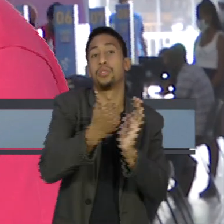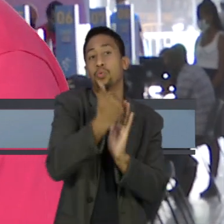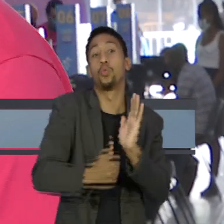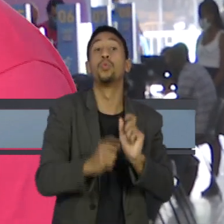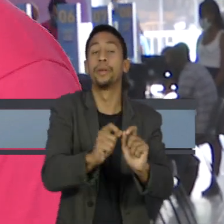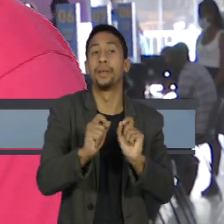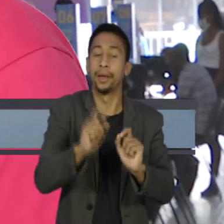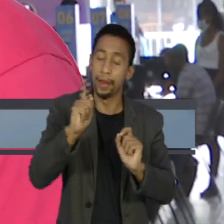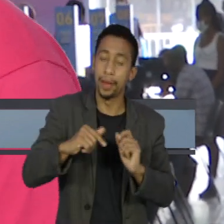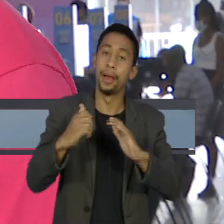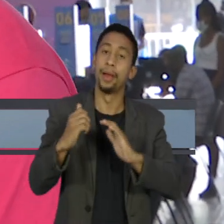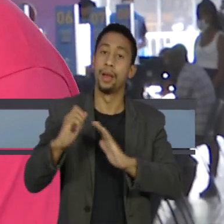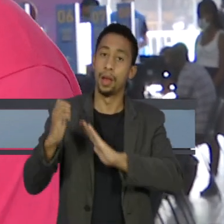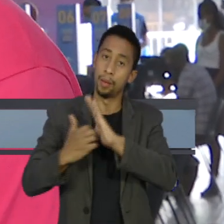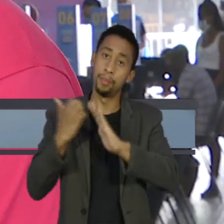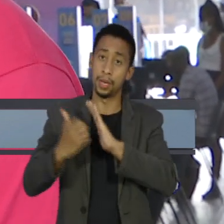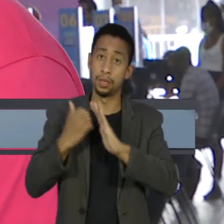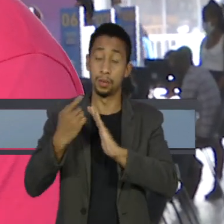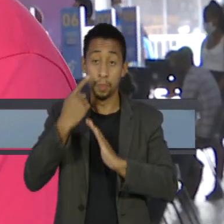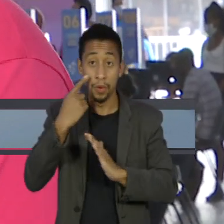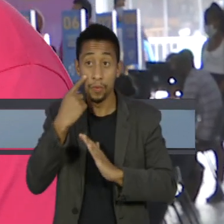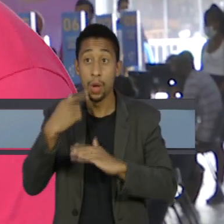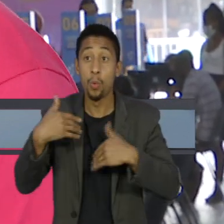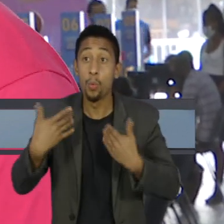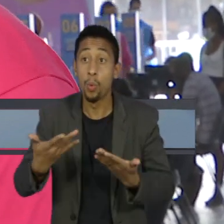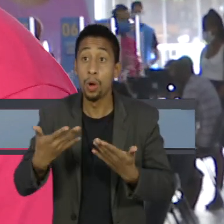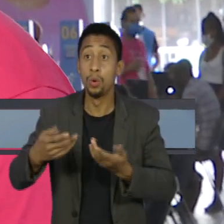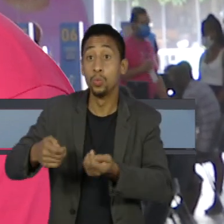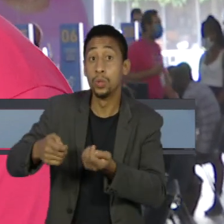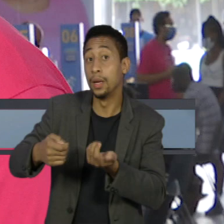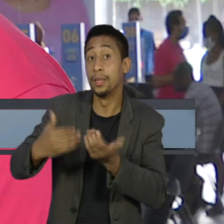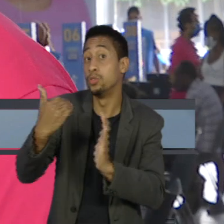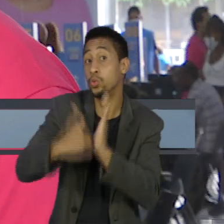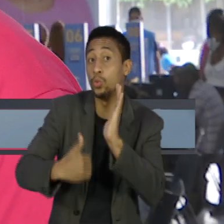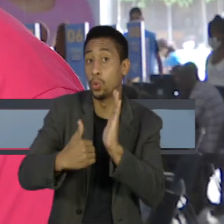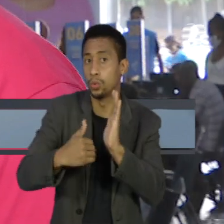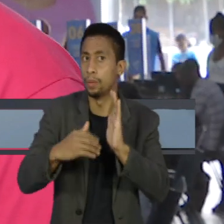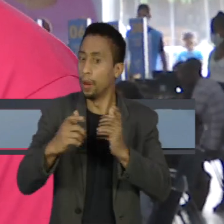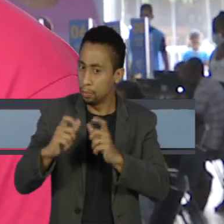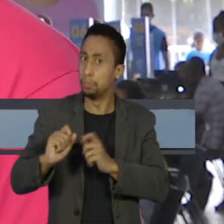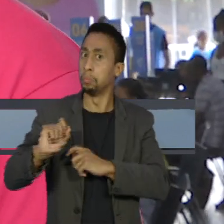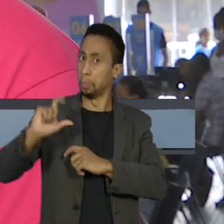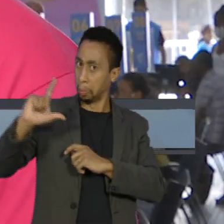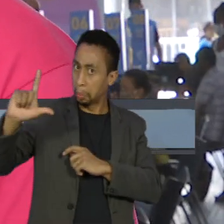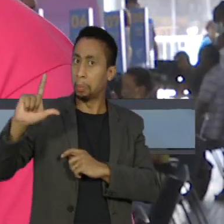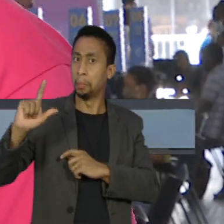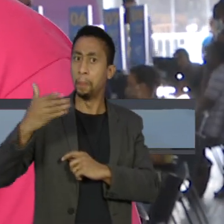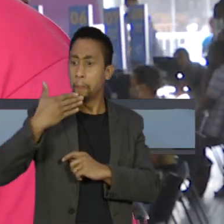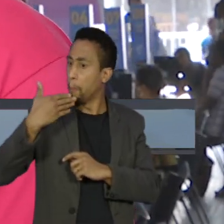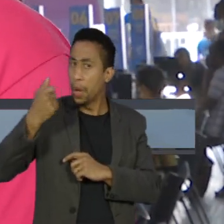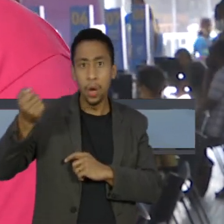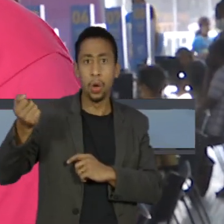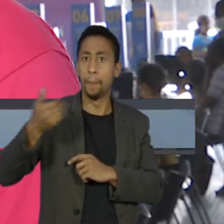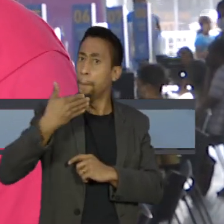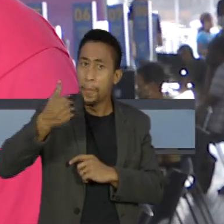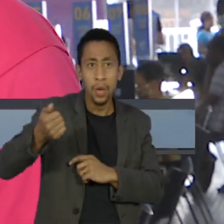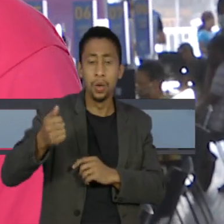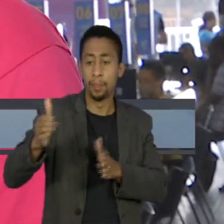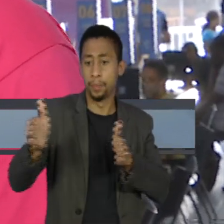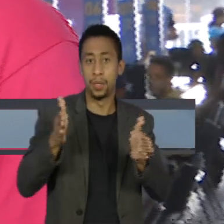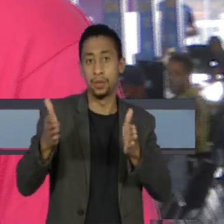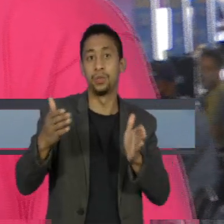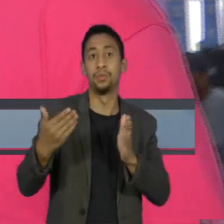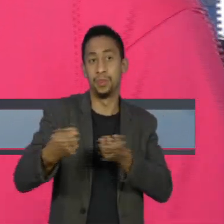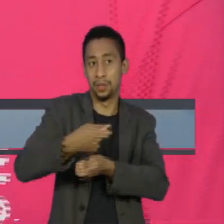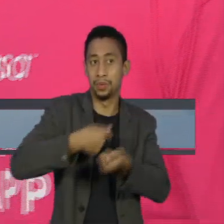essa consulta para ver o desconto disponível, mas os descontos, eles são muito maiores do que no restante do ano. Esse é o melhor período para negociar uma dívida. Certo, uma